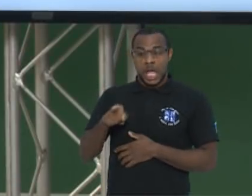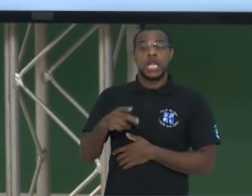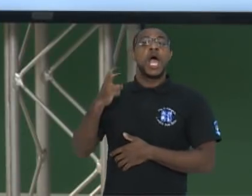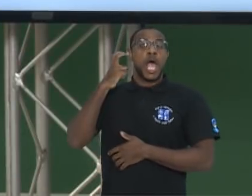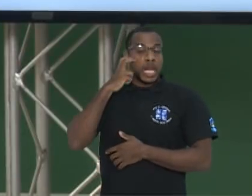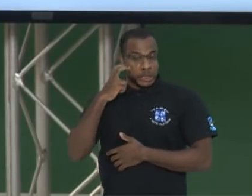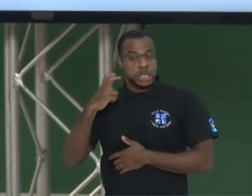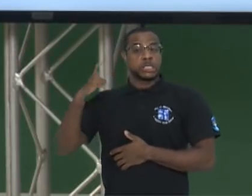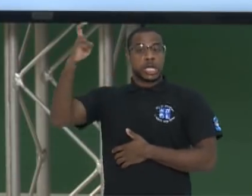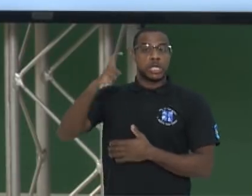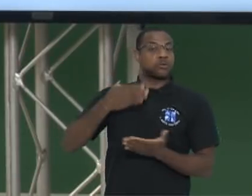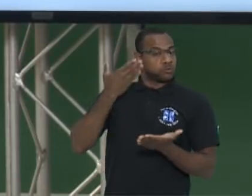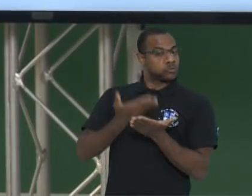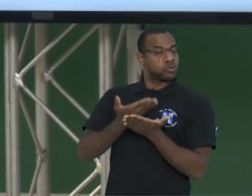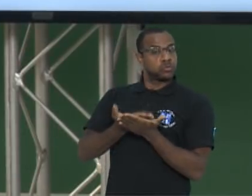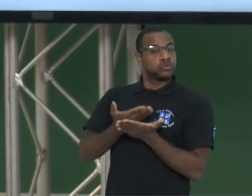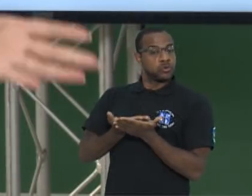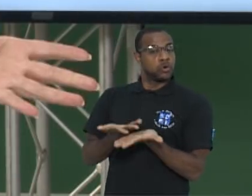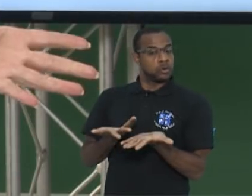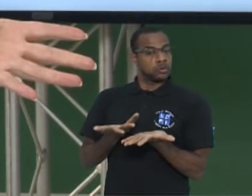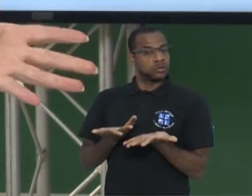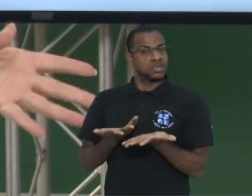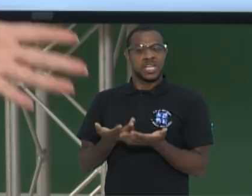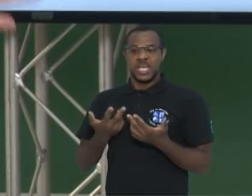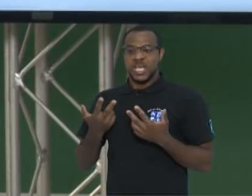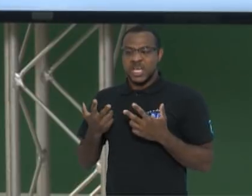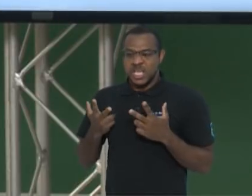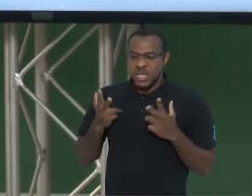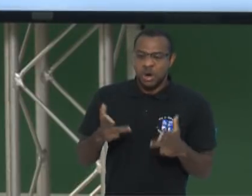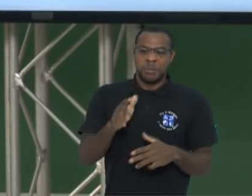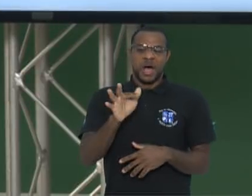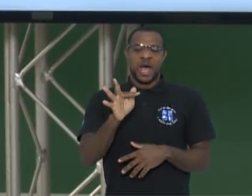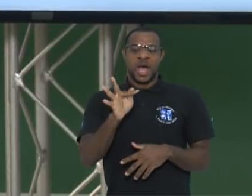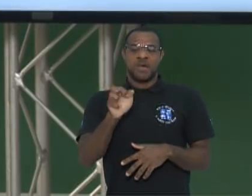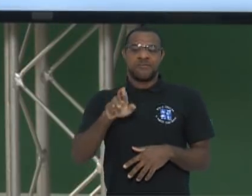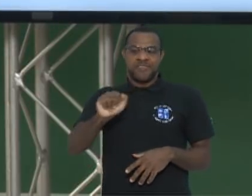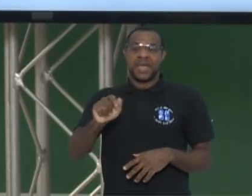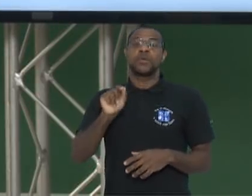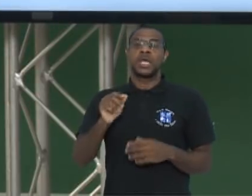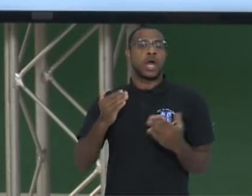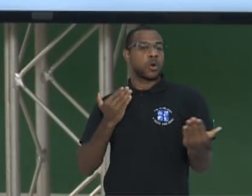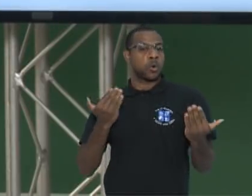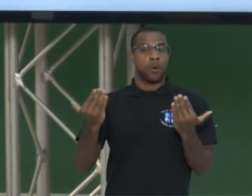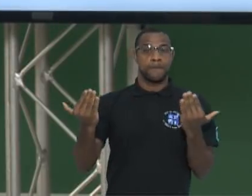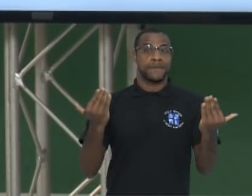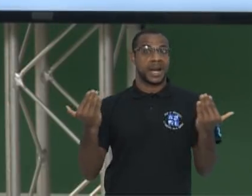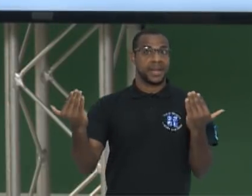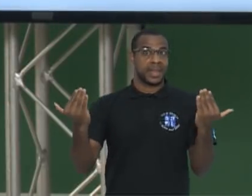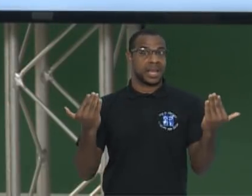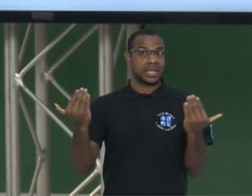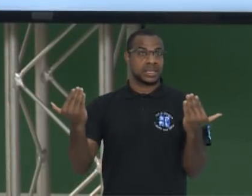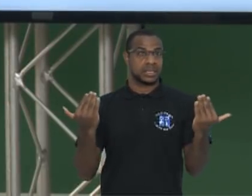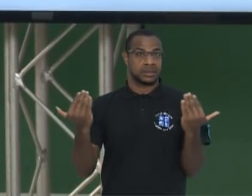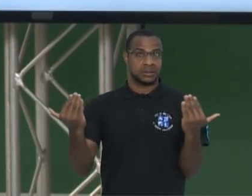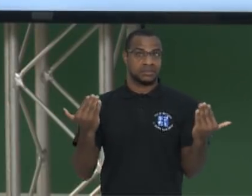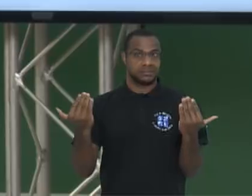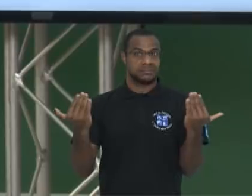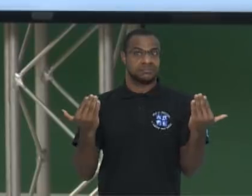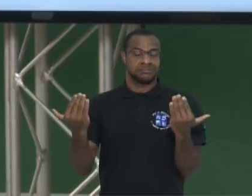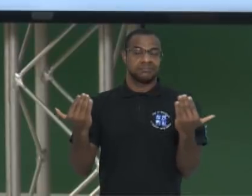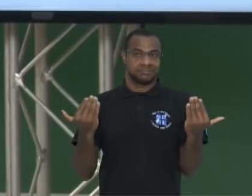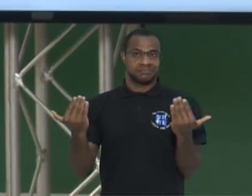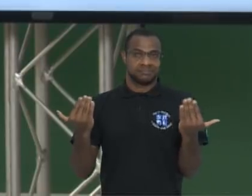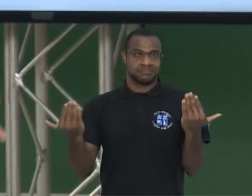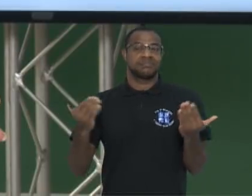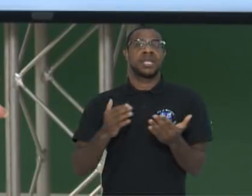tão rápido em cálculo como uma fera, aí eu estou fazendo uma comparação, né? Se eu digo tão como ou tão